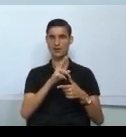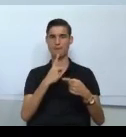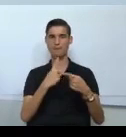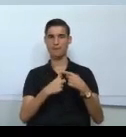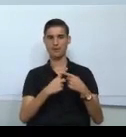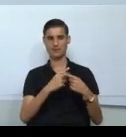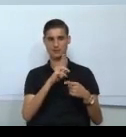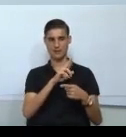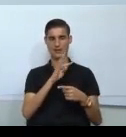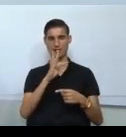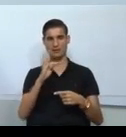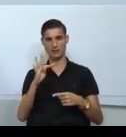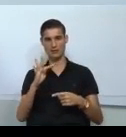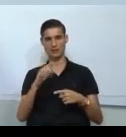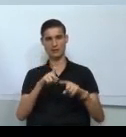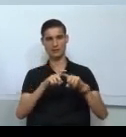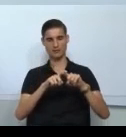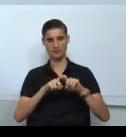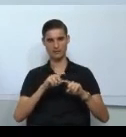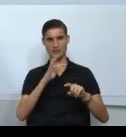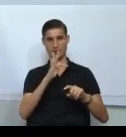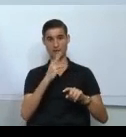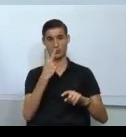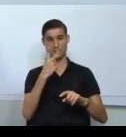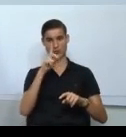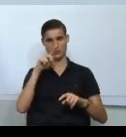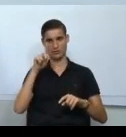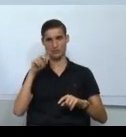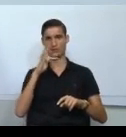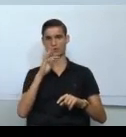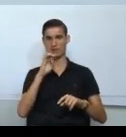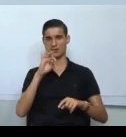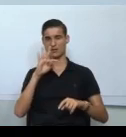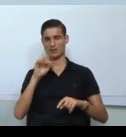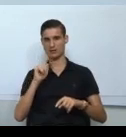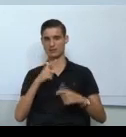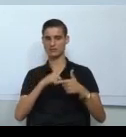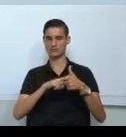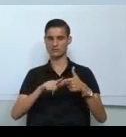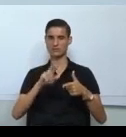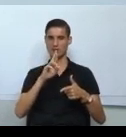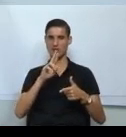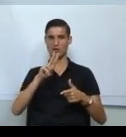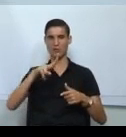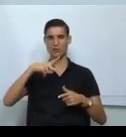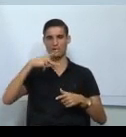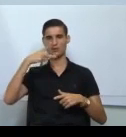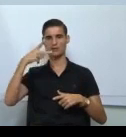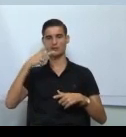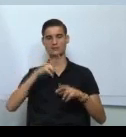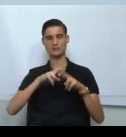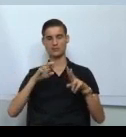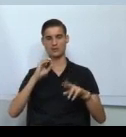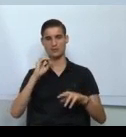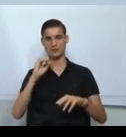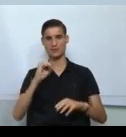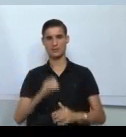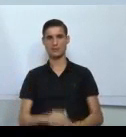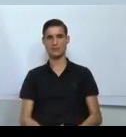mais R de t vezes t, duas linhas de θ, dividido por r ao quadrado, igual a